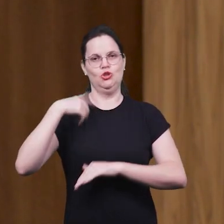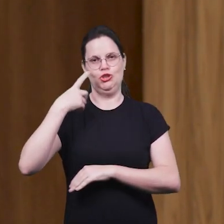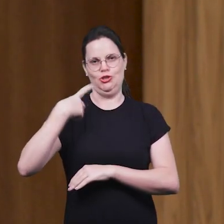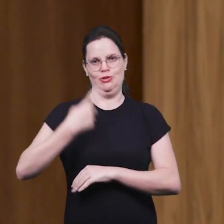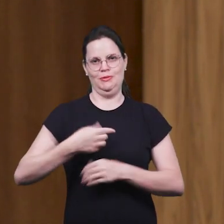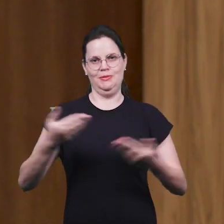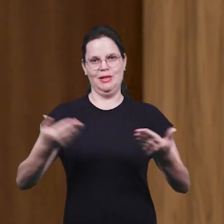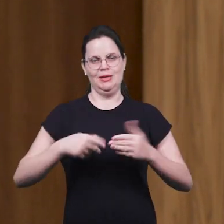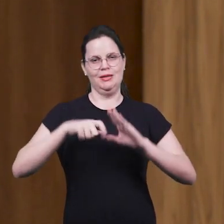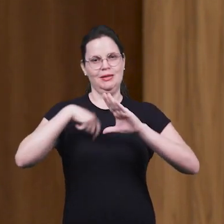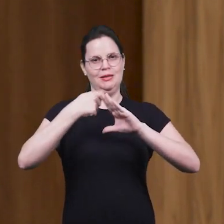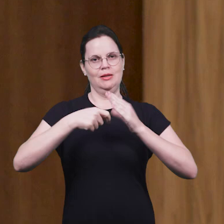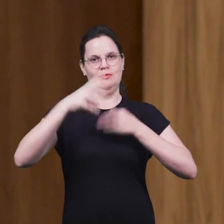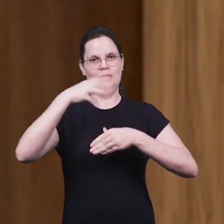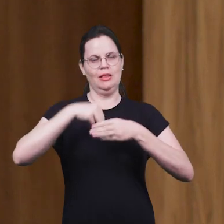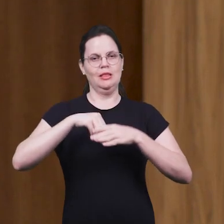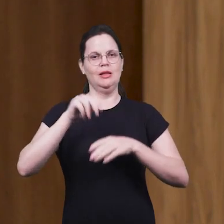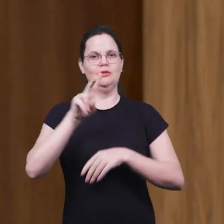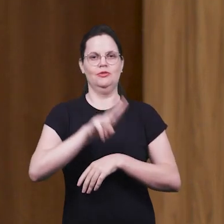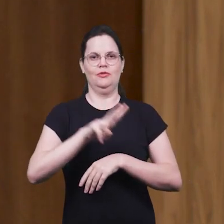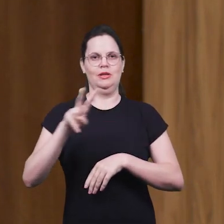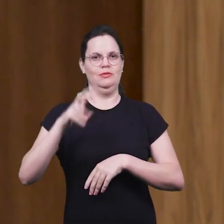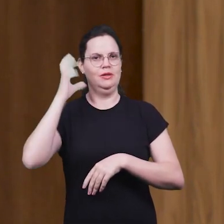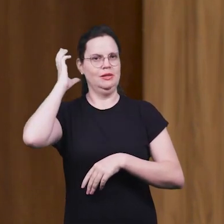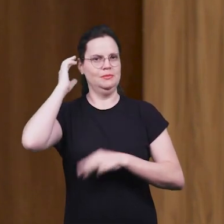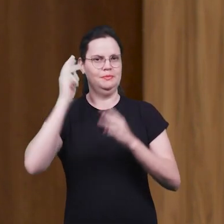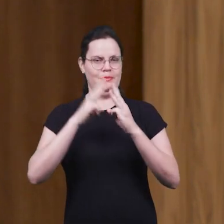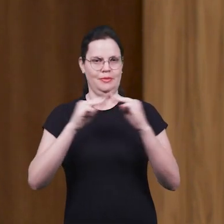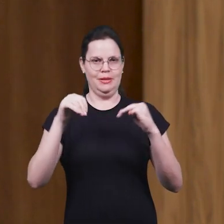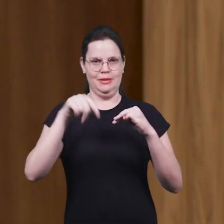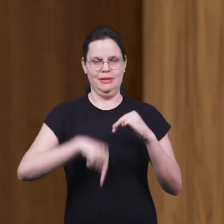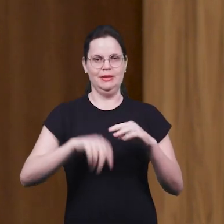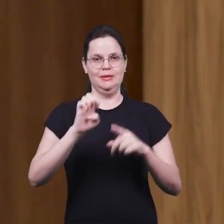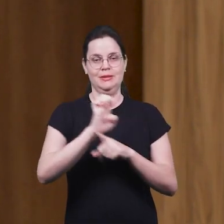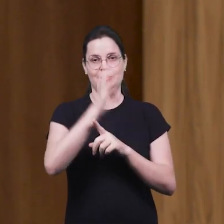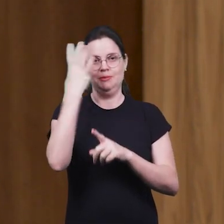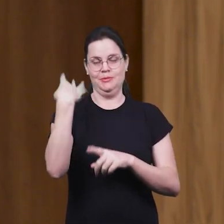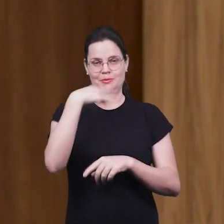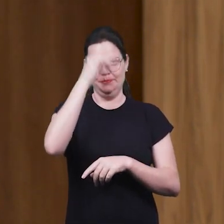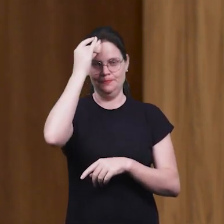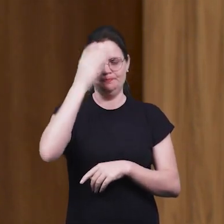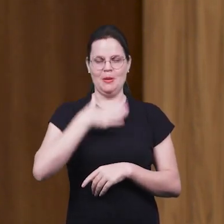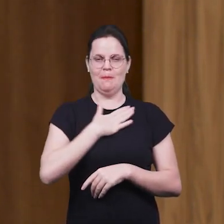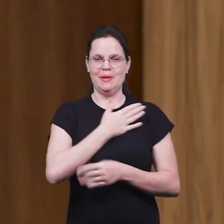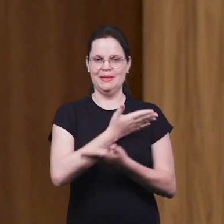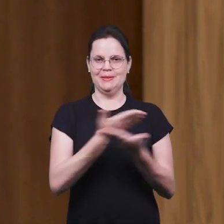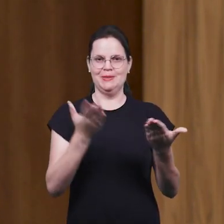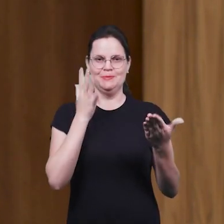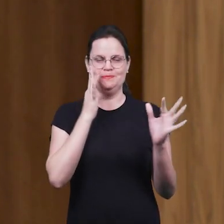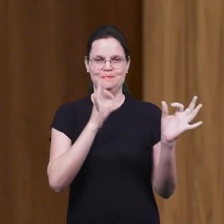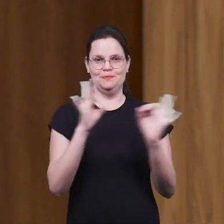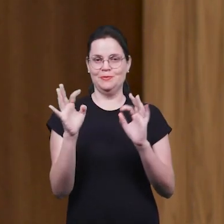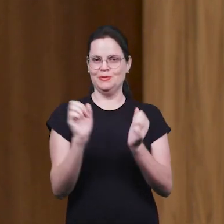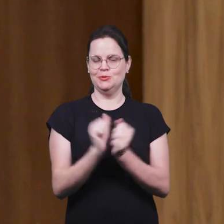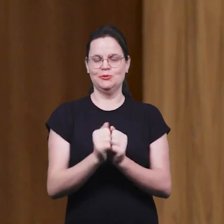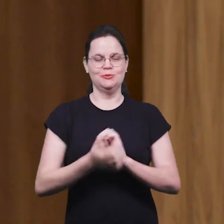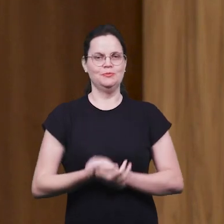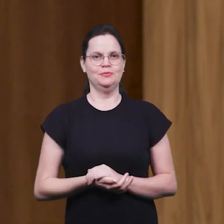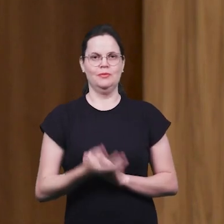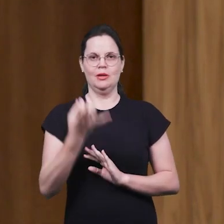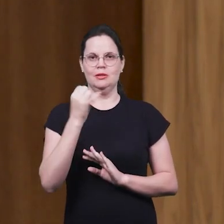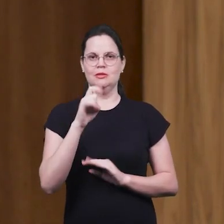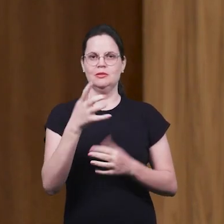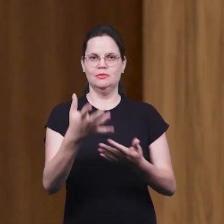gravamos nos estúdios da TV Manaim, na cidade de Vila Velha, no estado do Espírito Santo. É um prazer ter a sua audiência. E caso